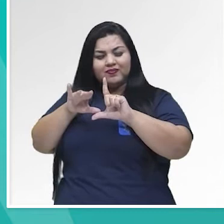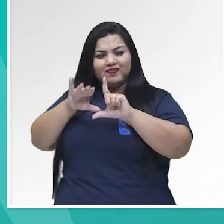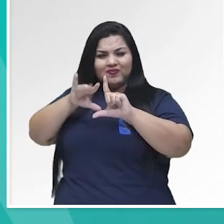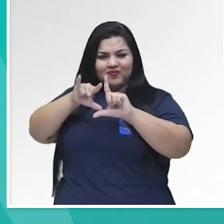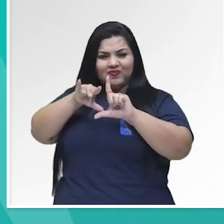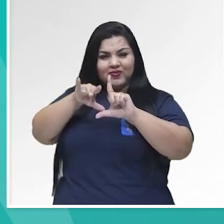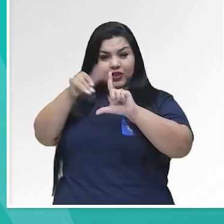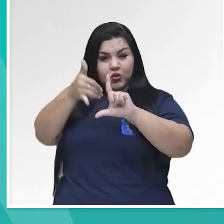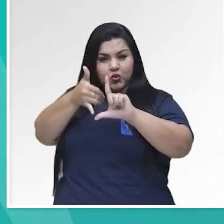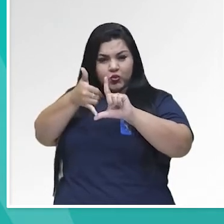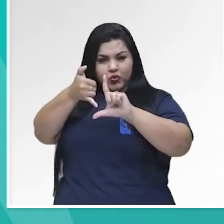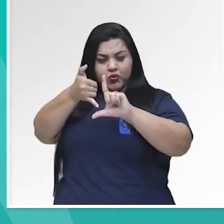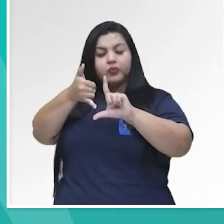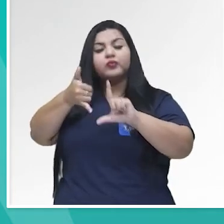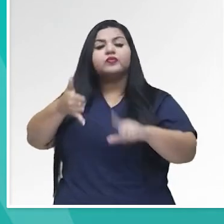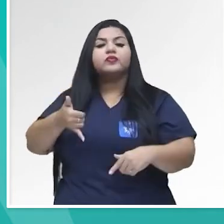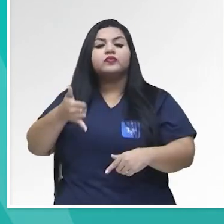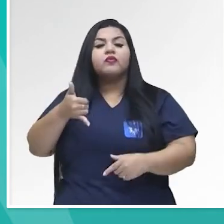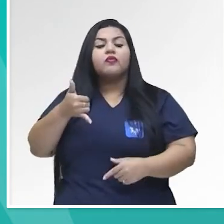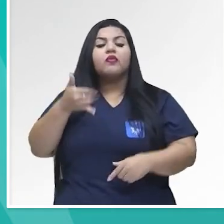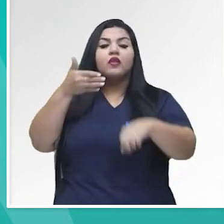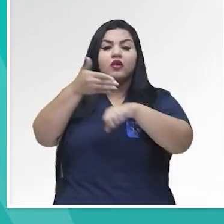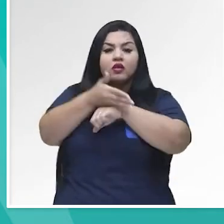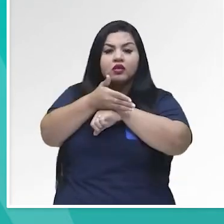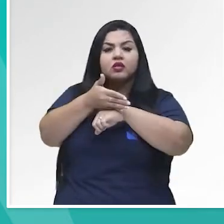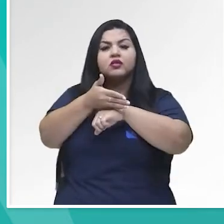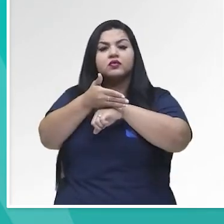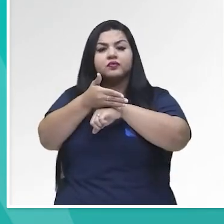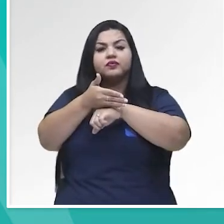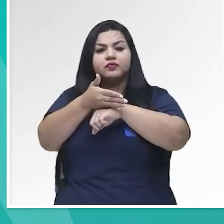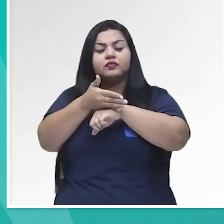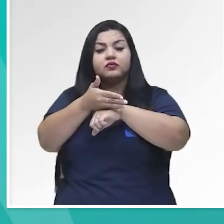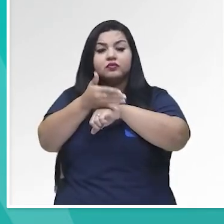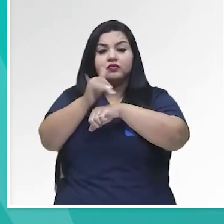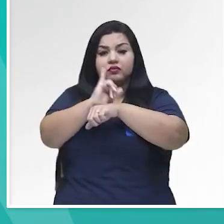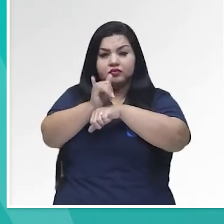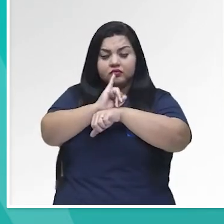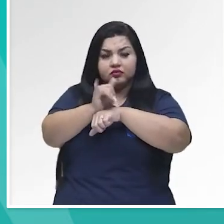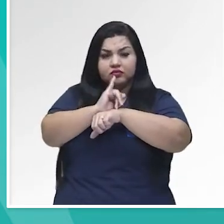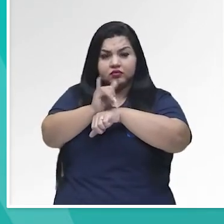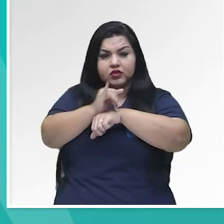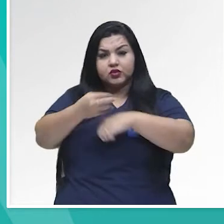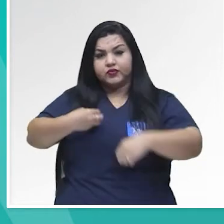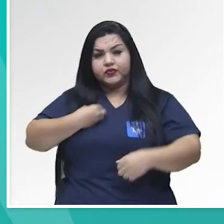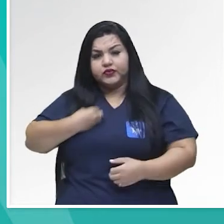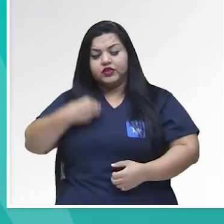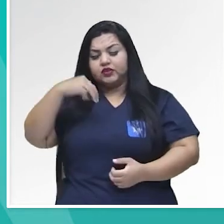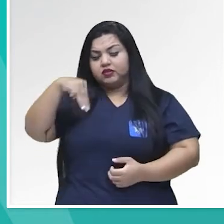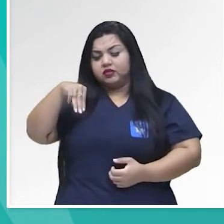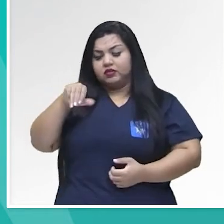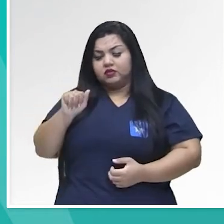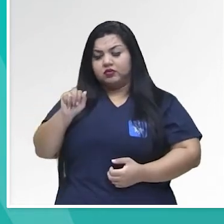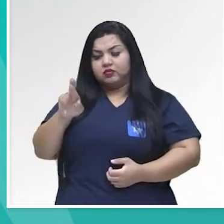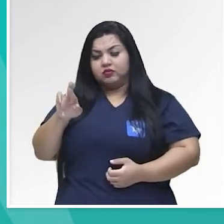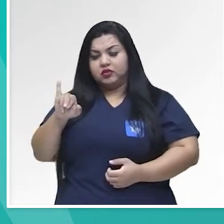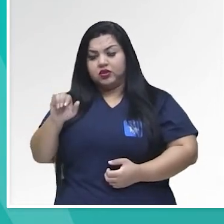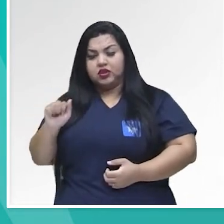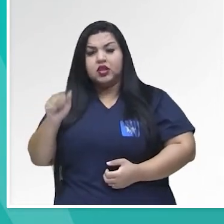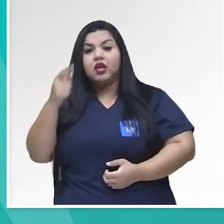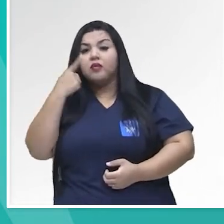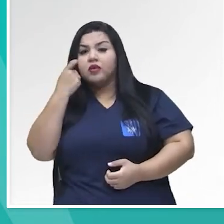celular, nesse QR Code, vai acessar lá no canal do YouTube, que é Vida de Maria, é um vídeo muito interessante,